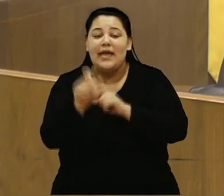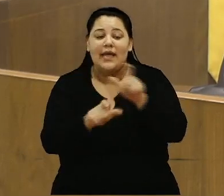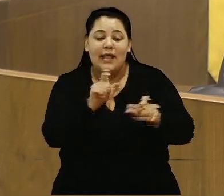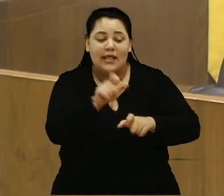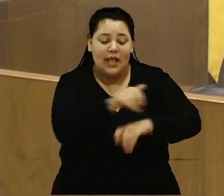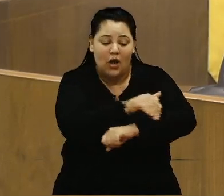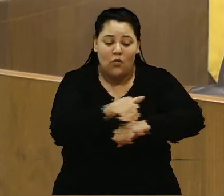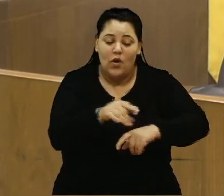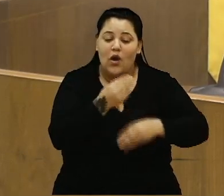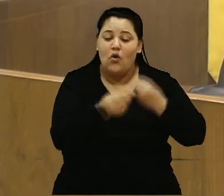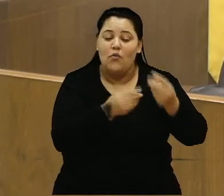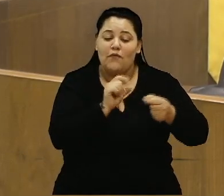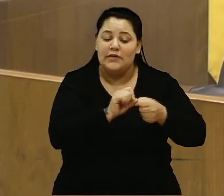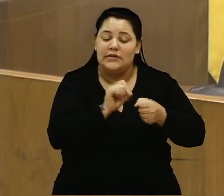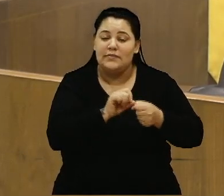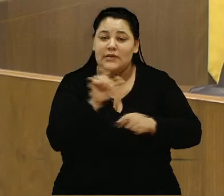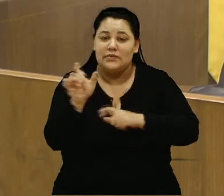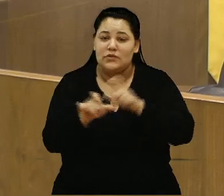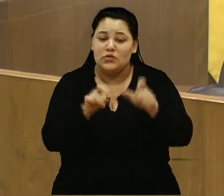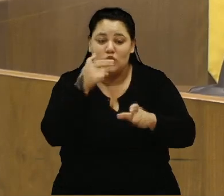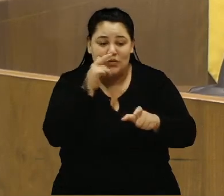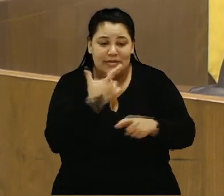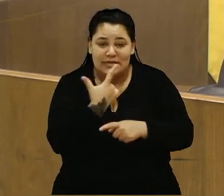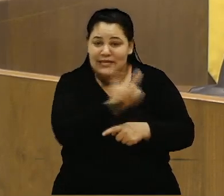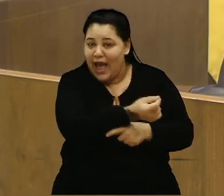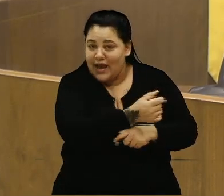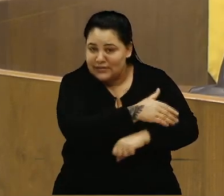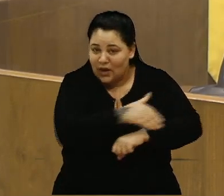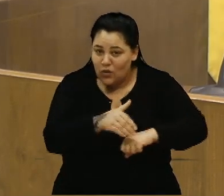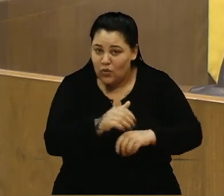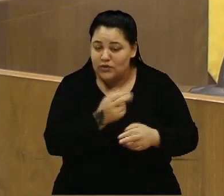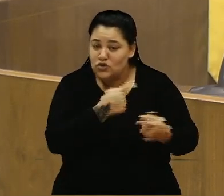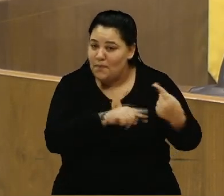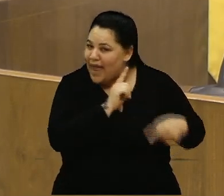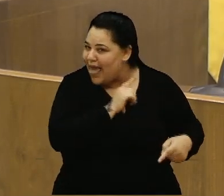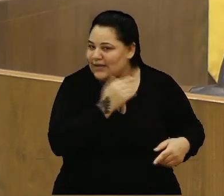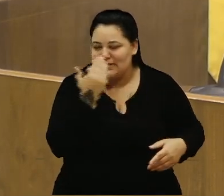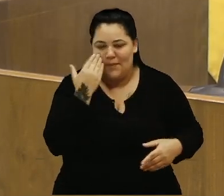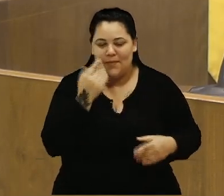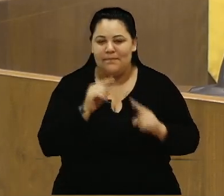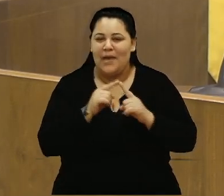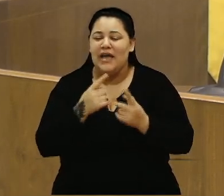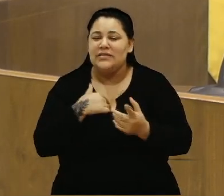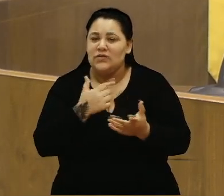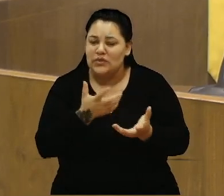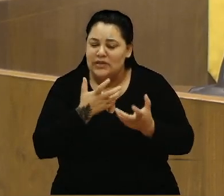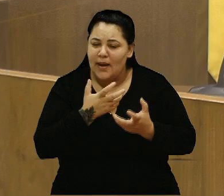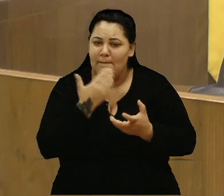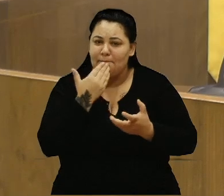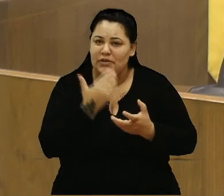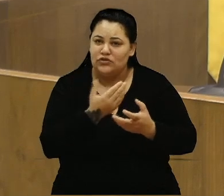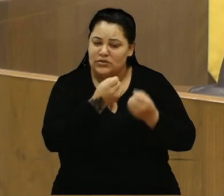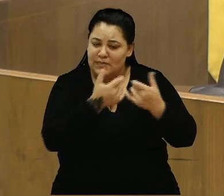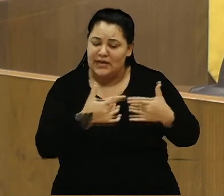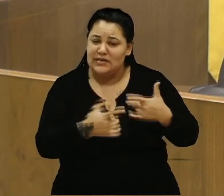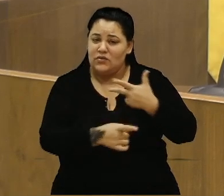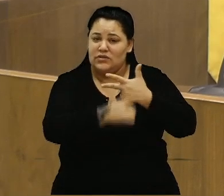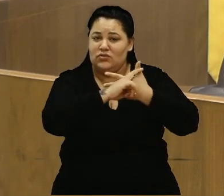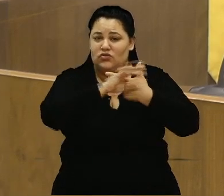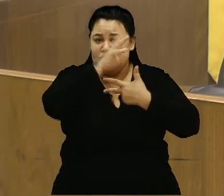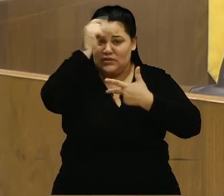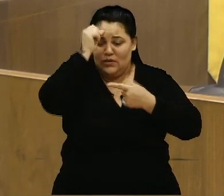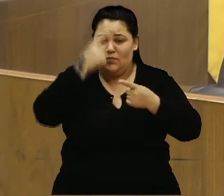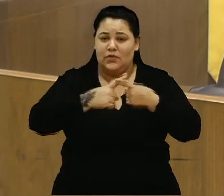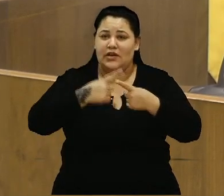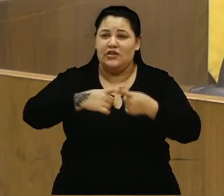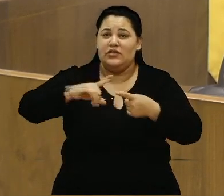essas pessoas superem essa situação. Mas eu também gostaria aqui de pedir explicações ao nosso Poder Executivo Municipal, porque nós temos